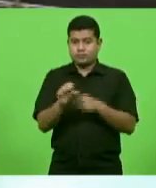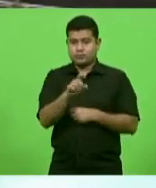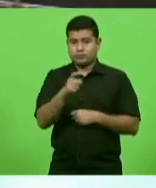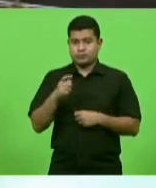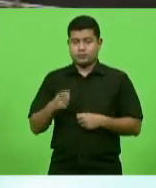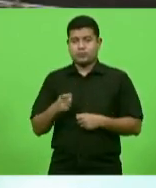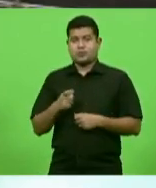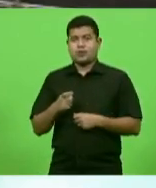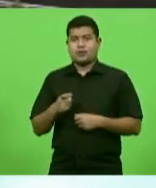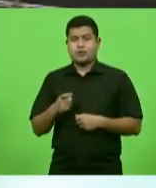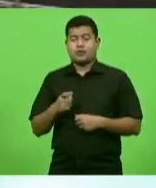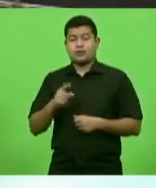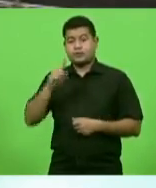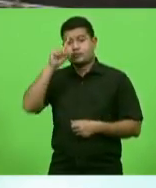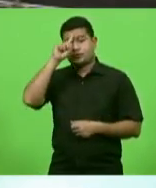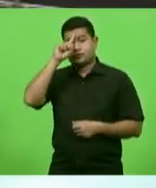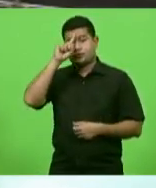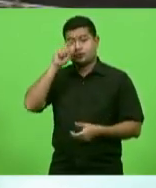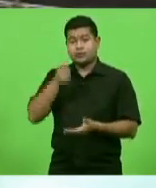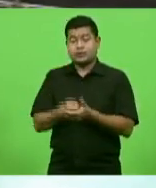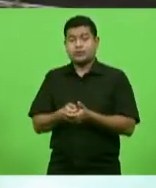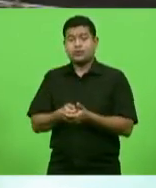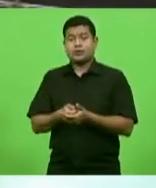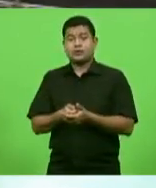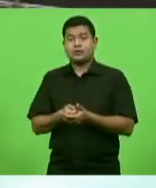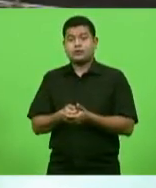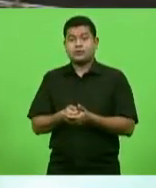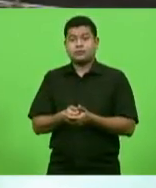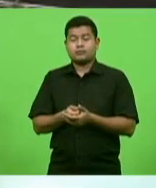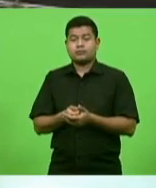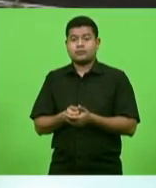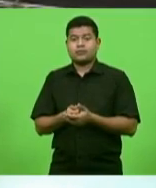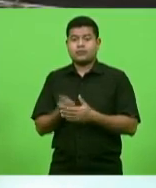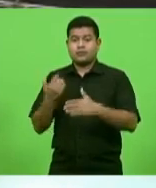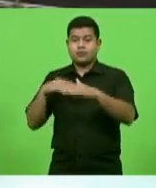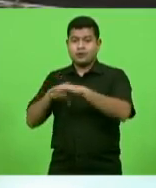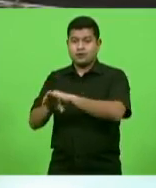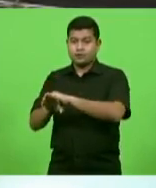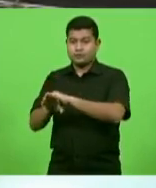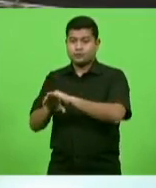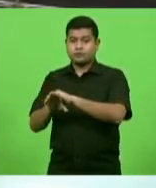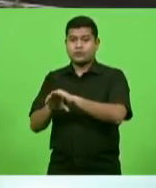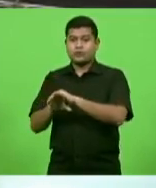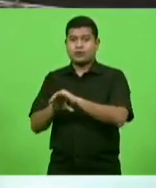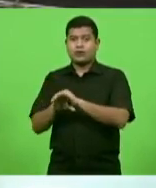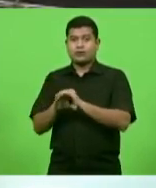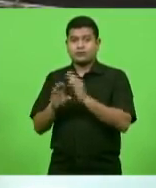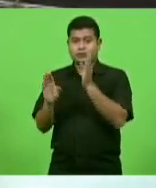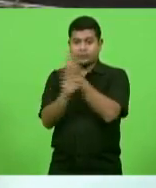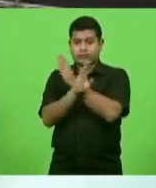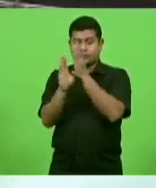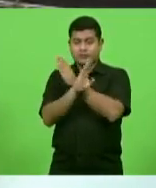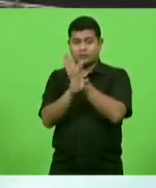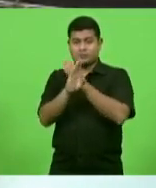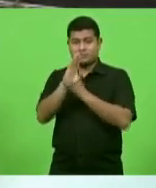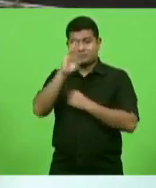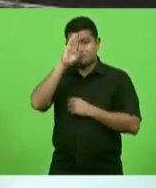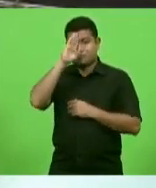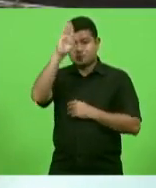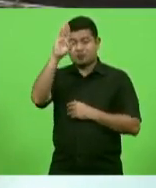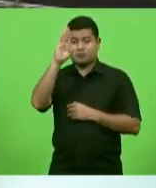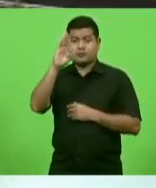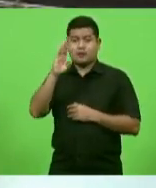propositura da demanda judicial determino o arquivamento do presente inquérito civil exclusivamente